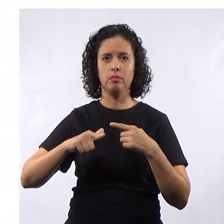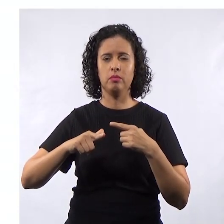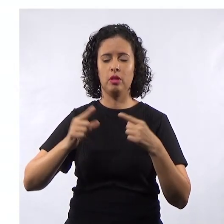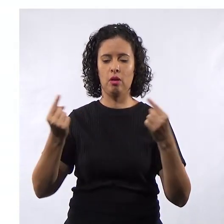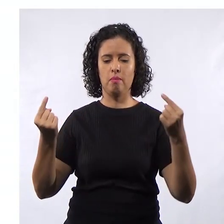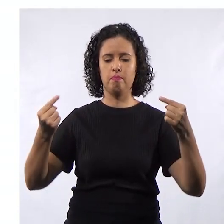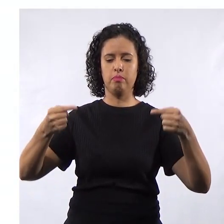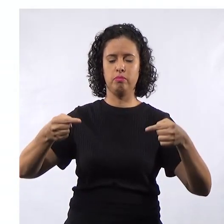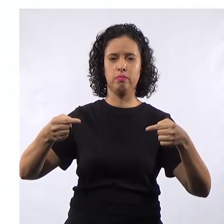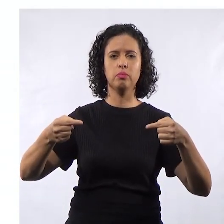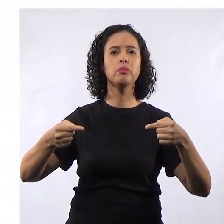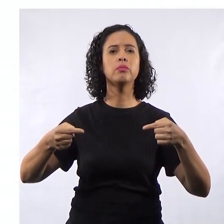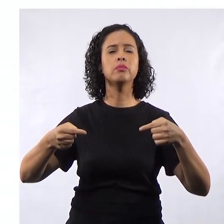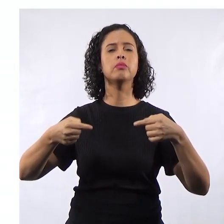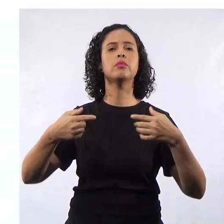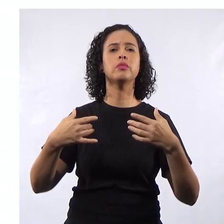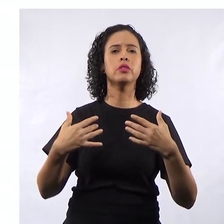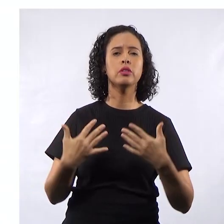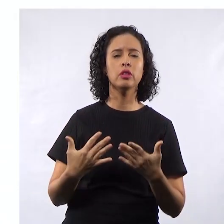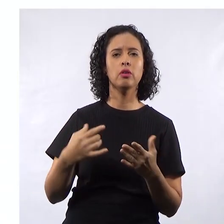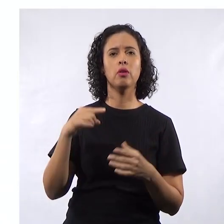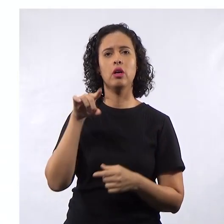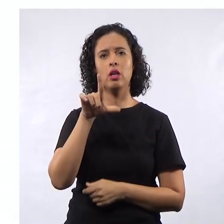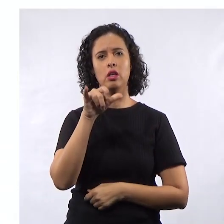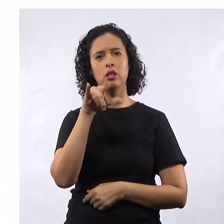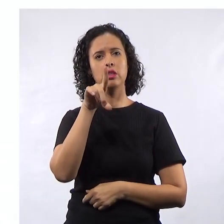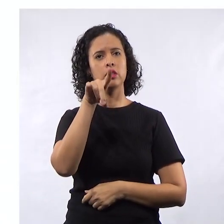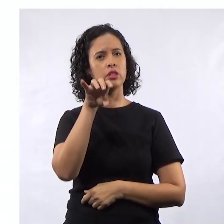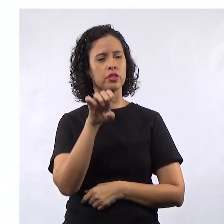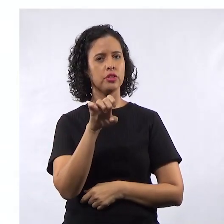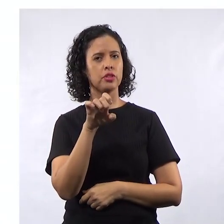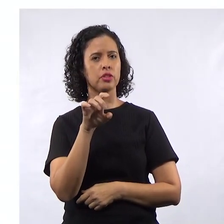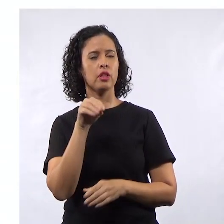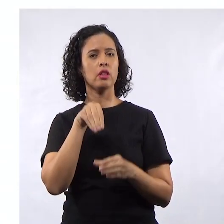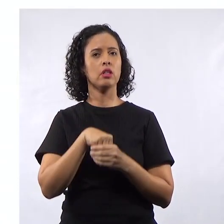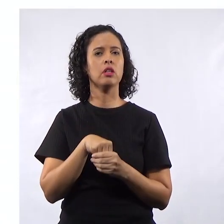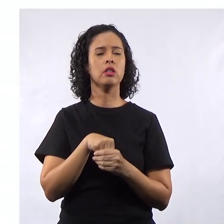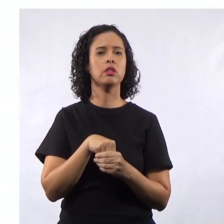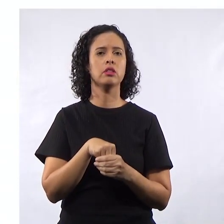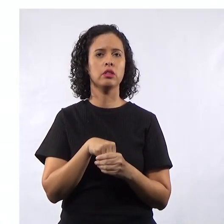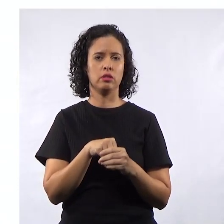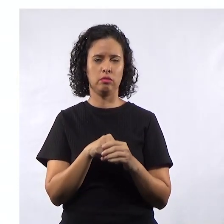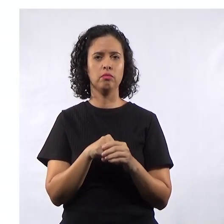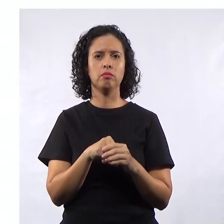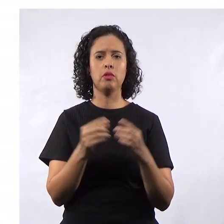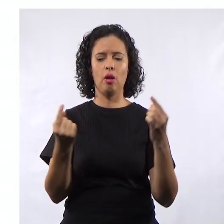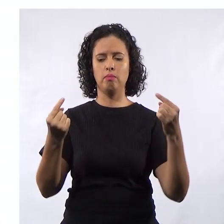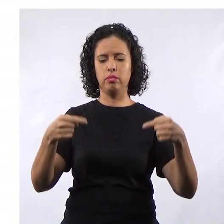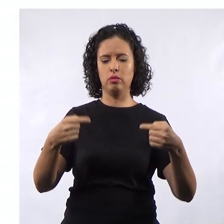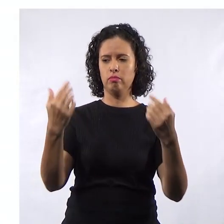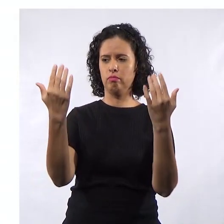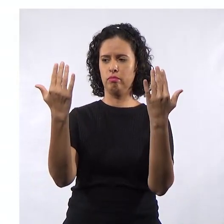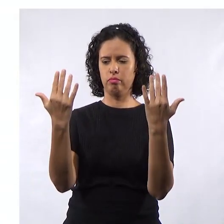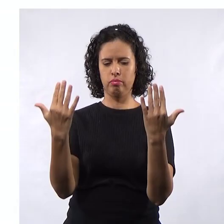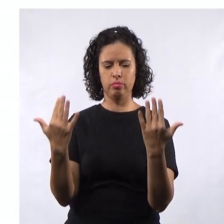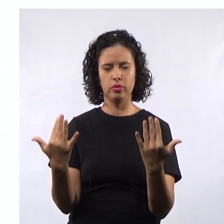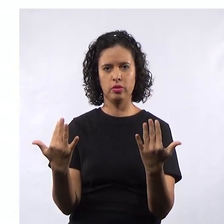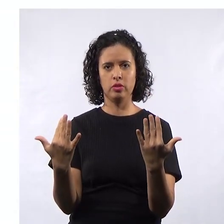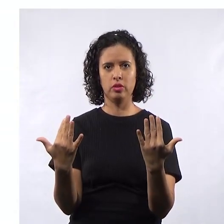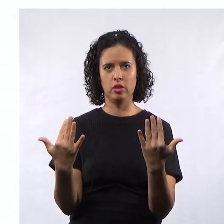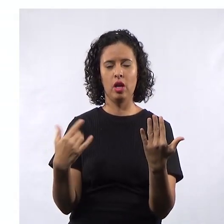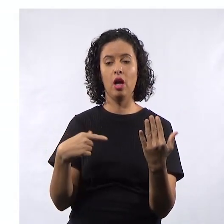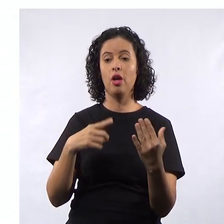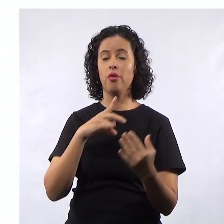pretensão resistida. Então, essa lide aqui, ela é formada e aí vai para a apreciação do